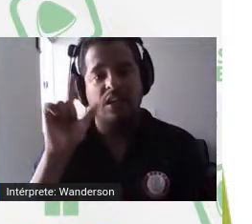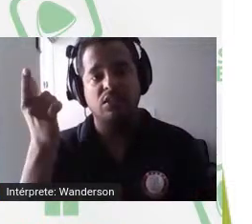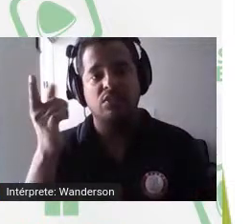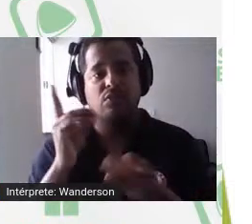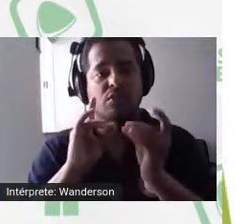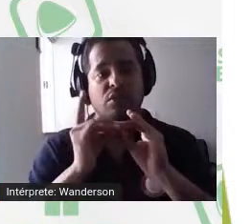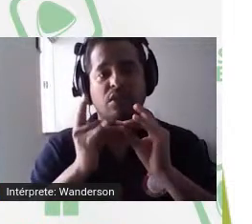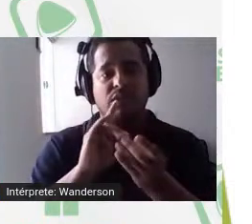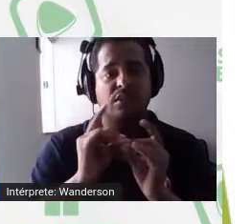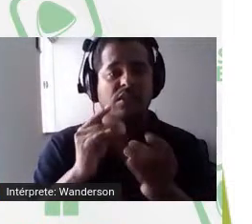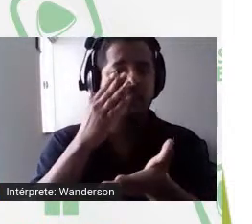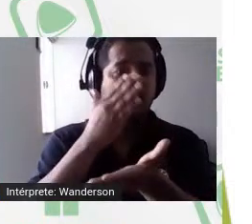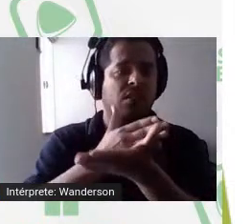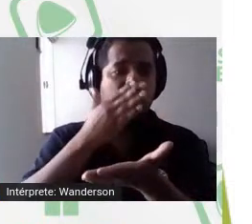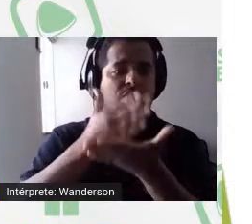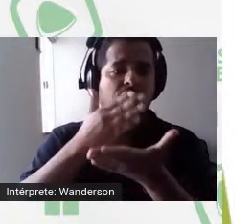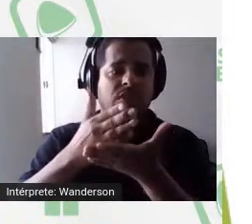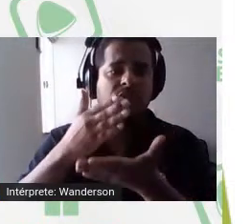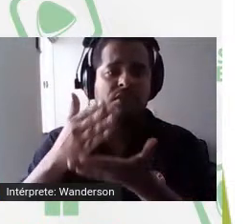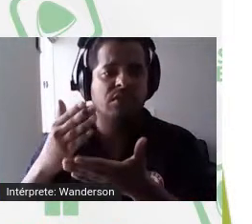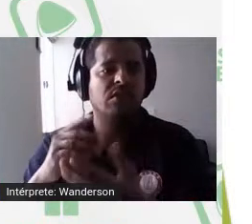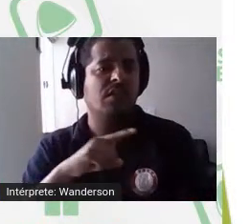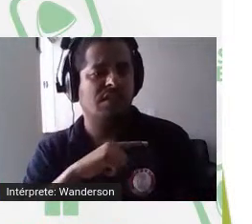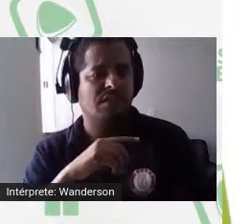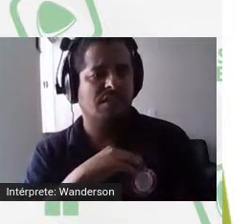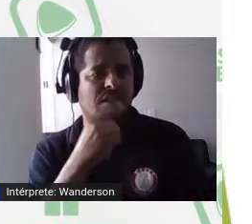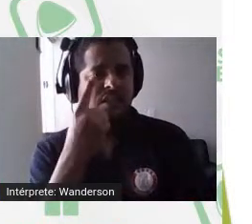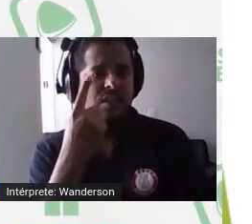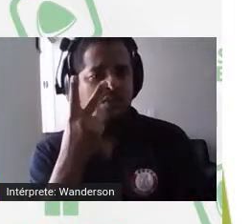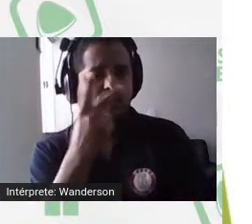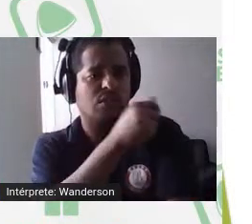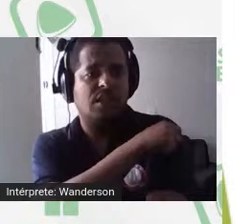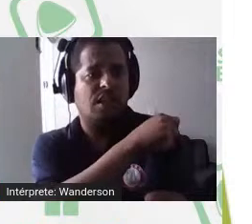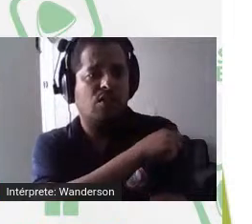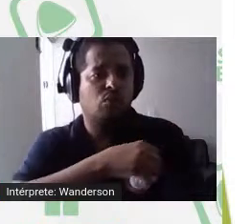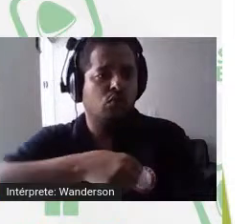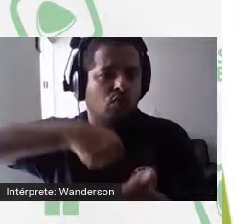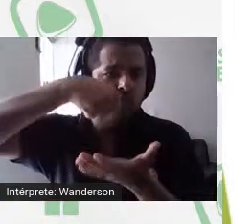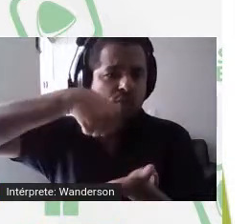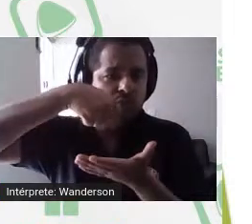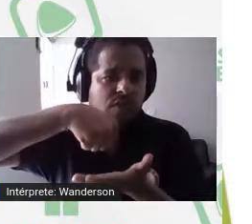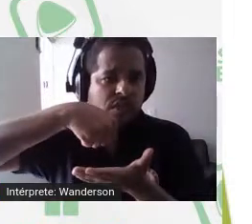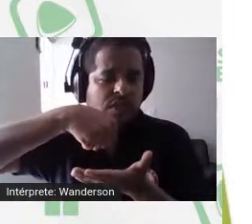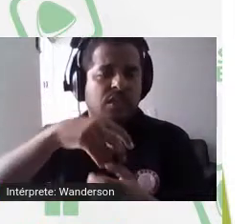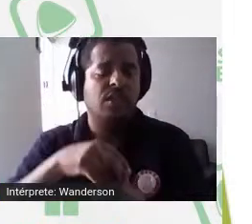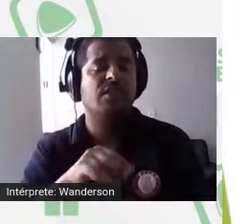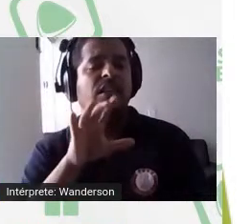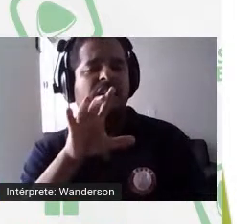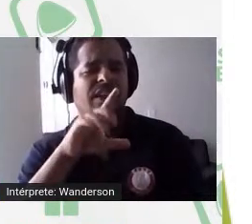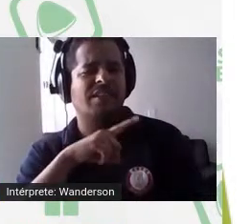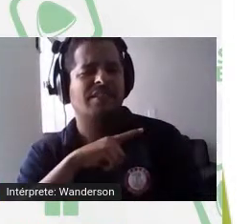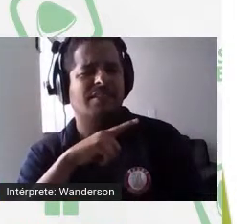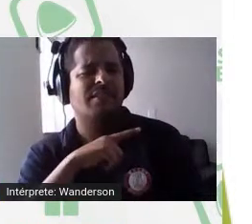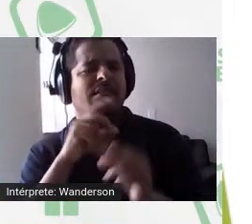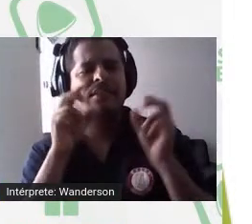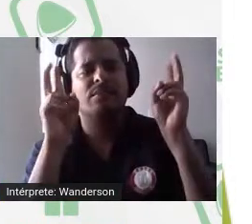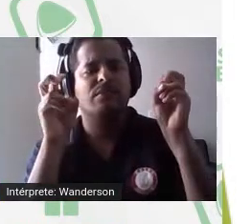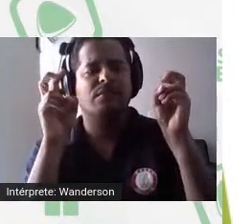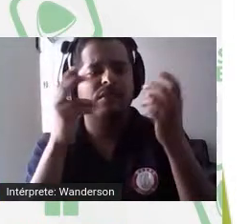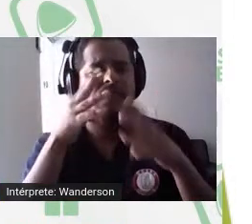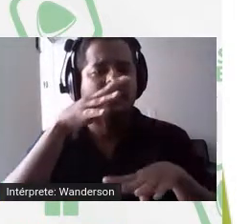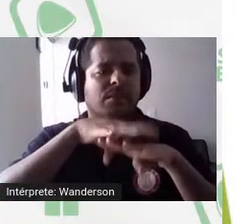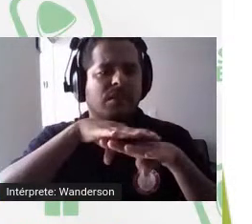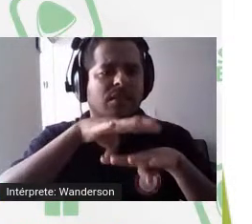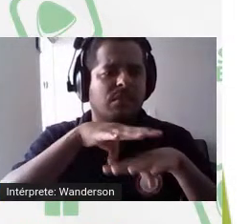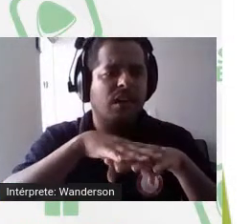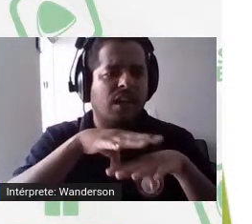outros bolsistas, nós somos 4, existem mais 12, e elas eram sobre a matemática em jogos digitais, conversas